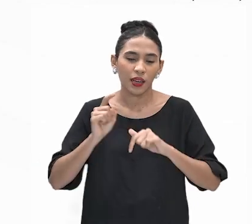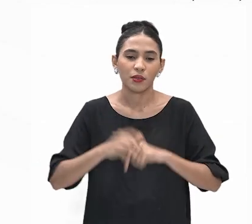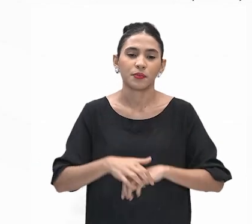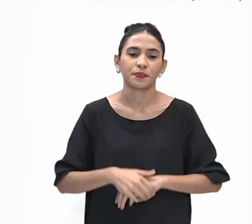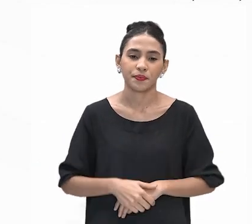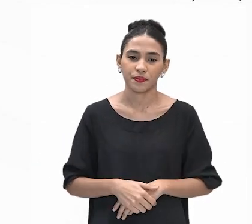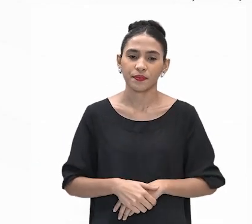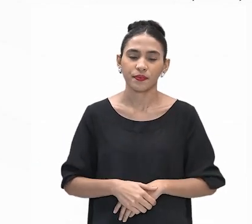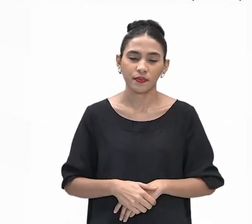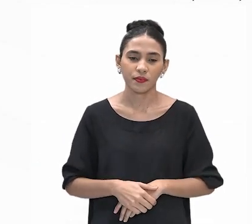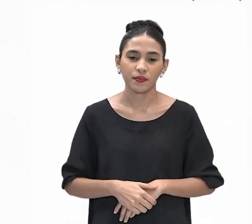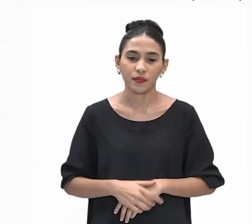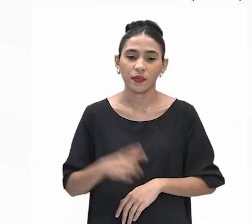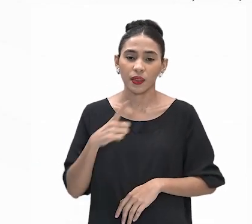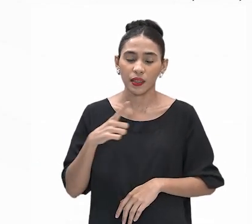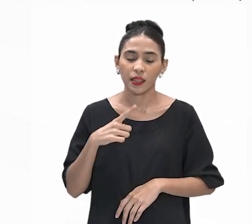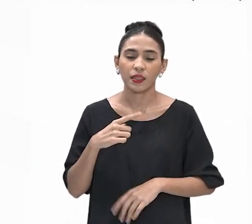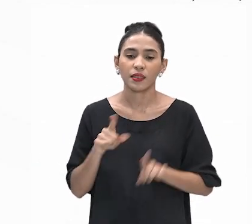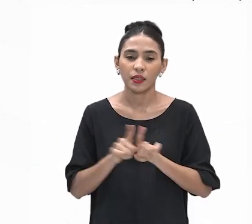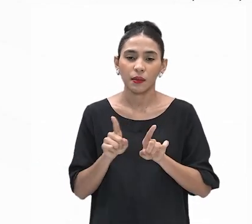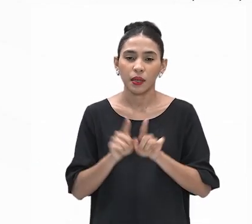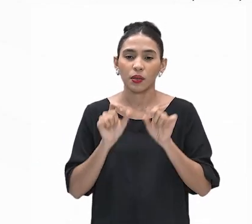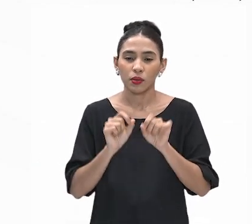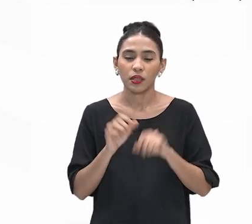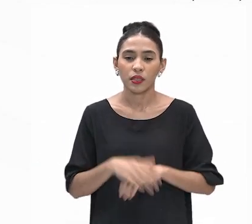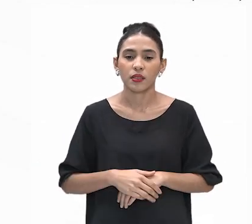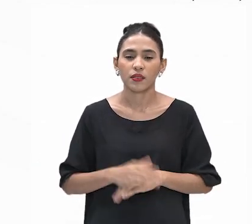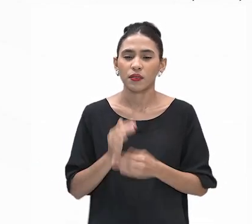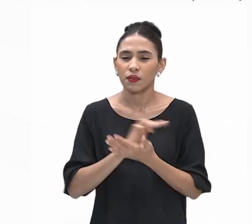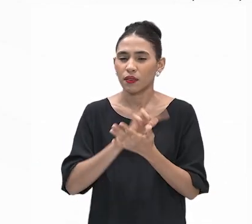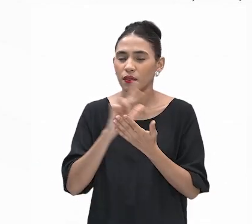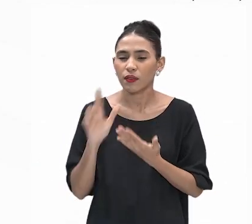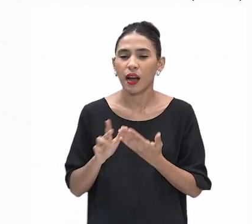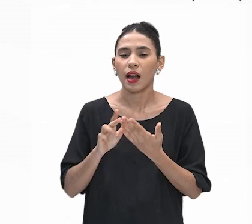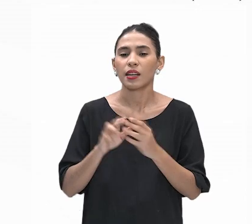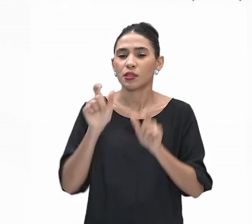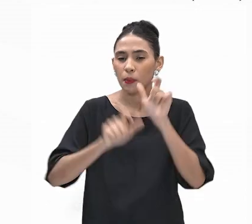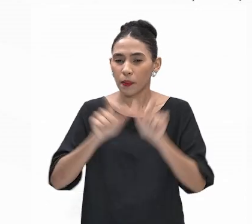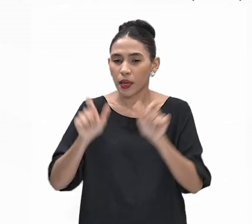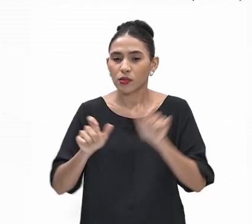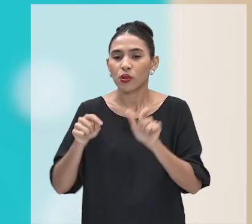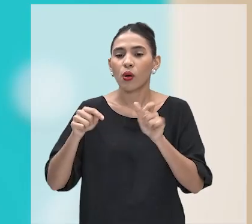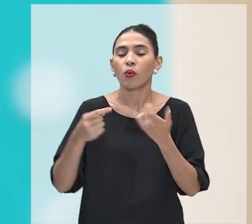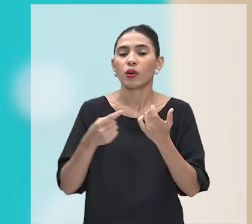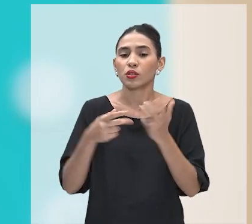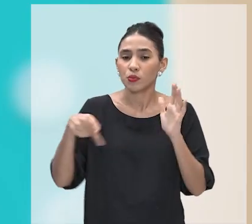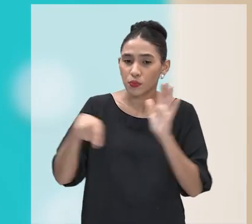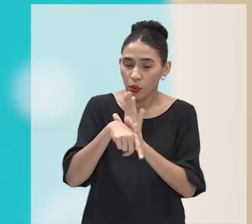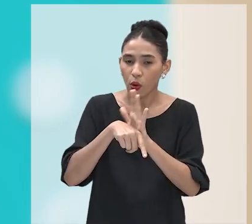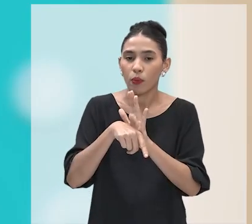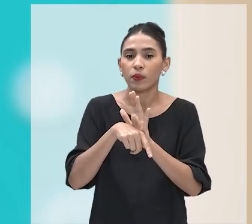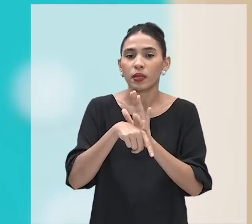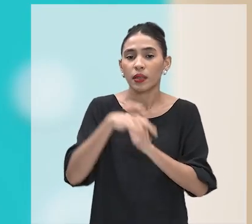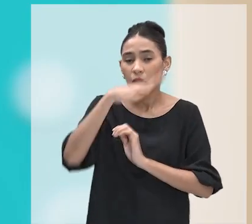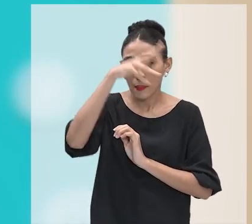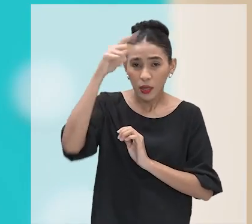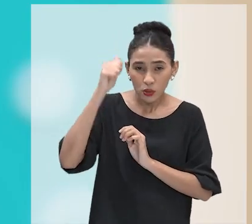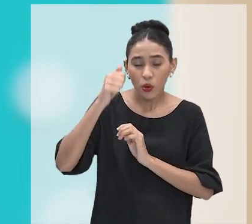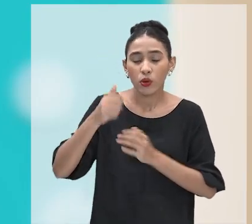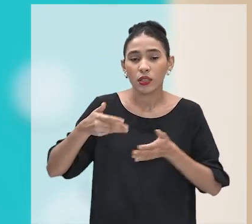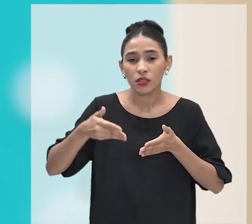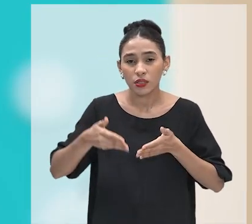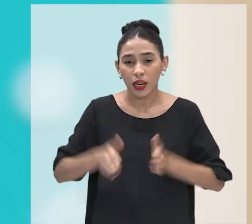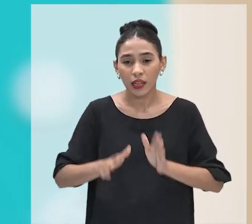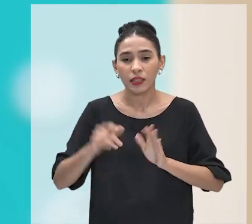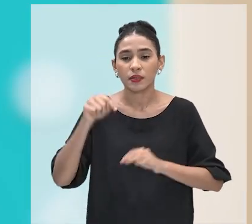questão desses instrumentos e já temos muitos músicos, musicistas amazonenses participando da Band,